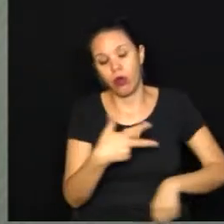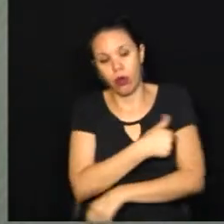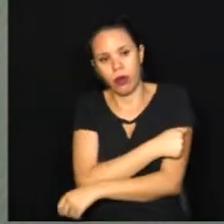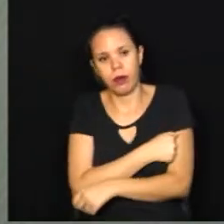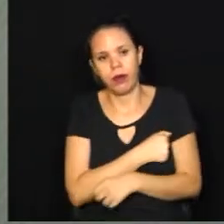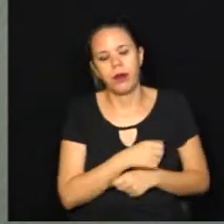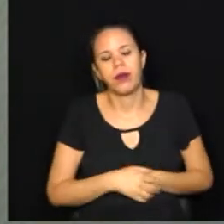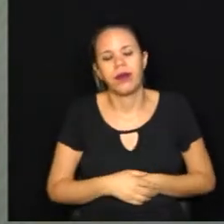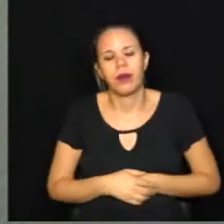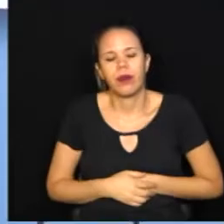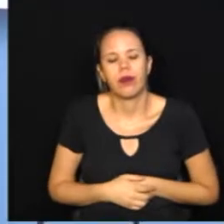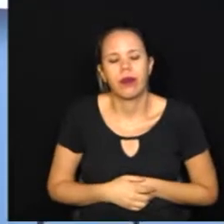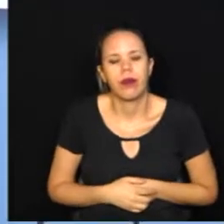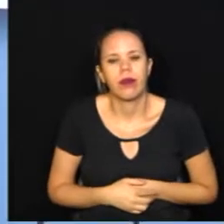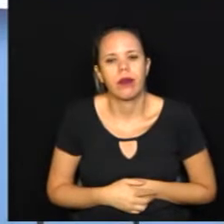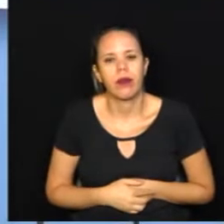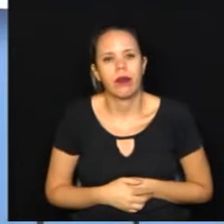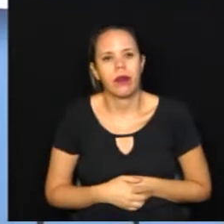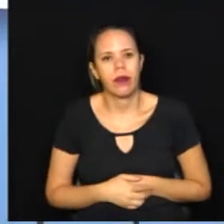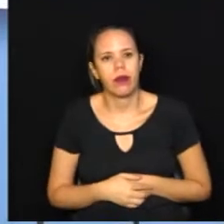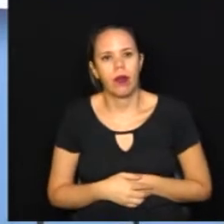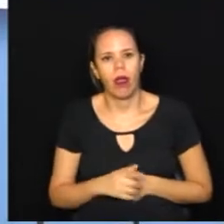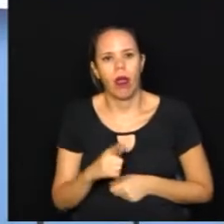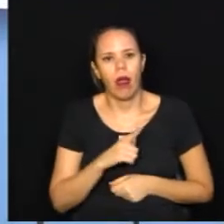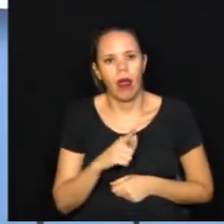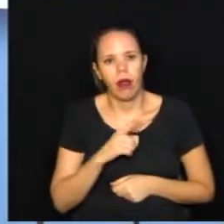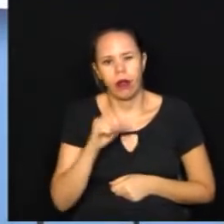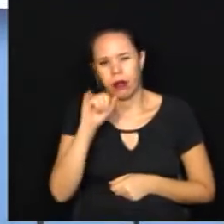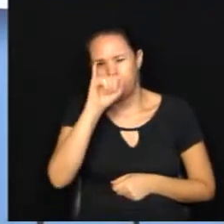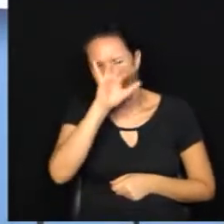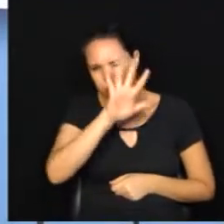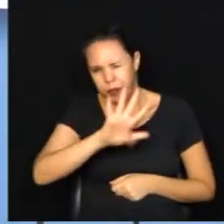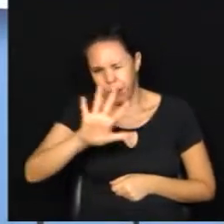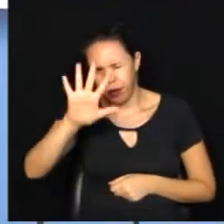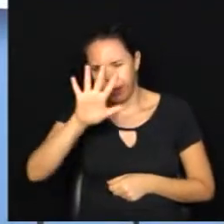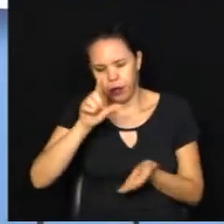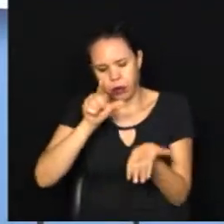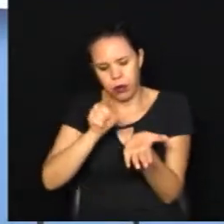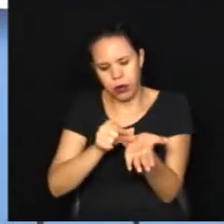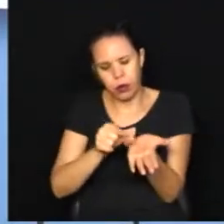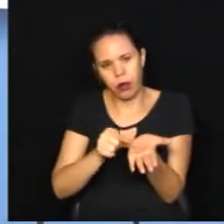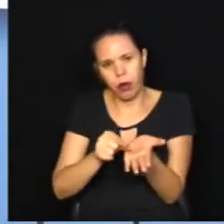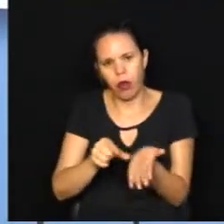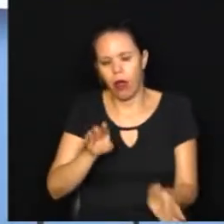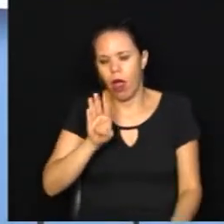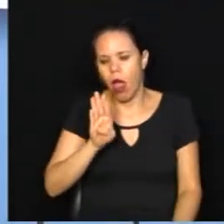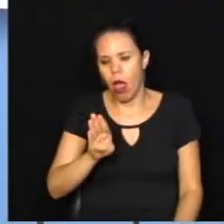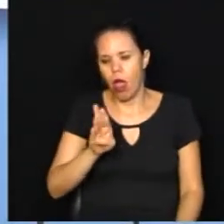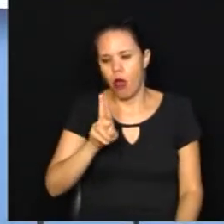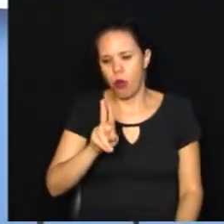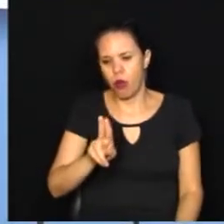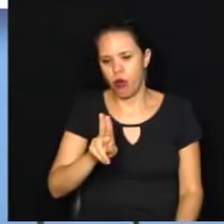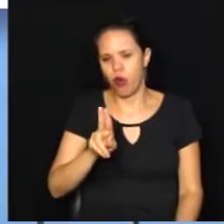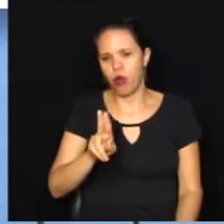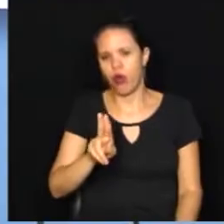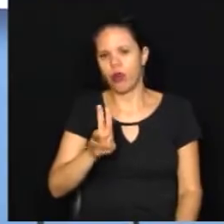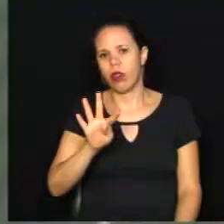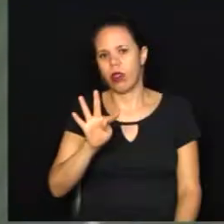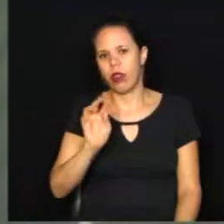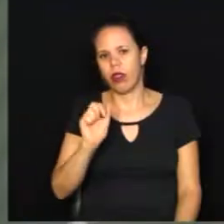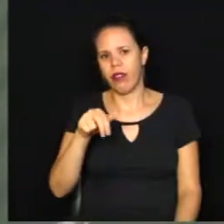população. A gente tem aí a imagem da embalagem da Butanvac, já que foi anunciada,